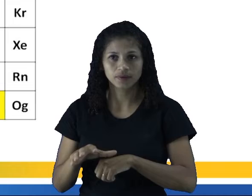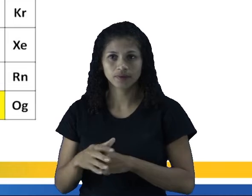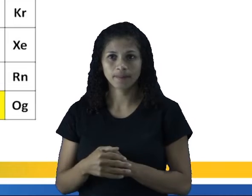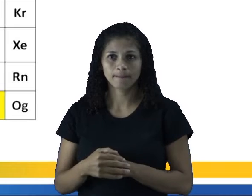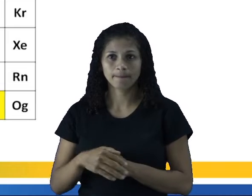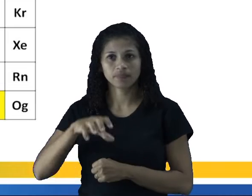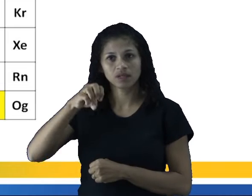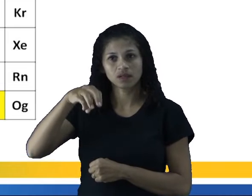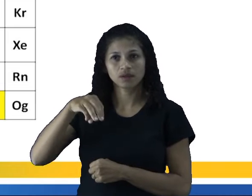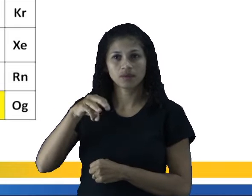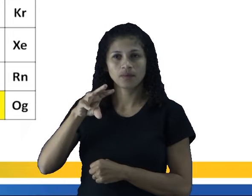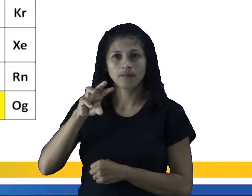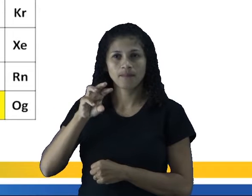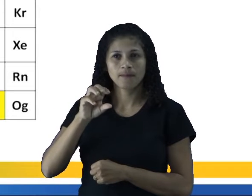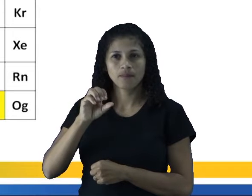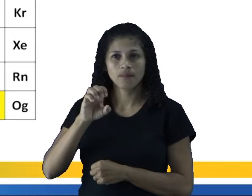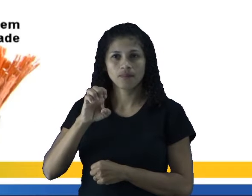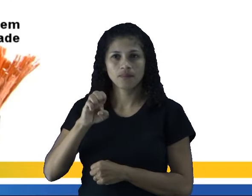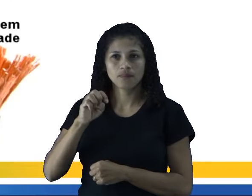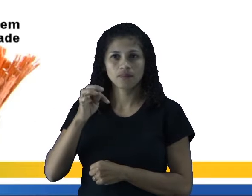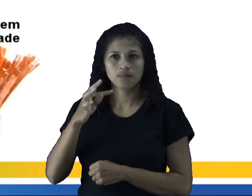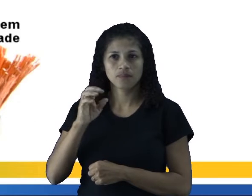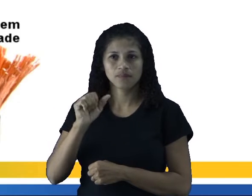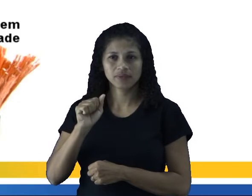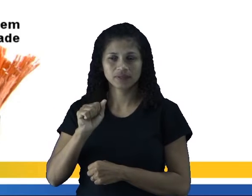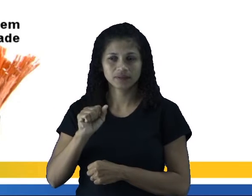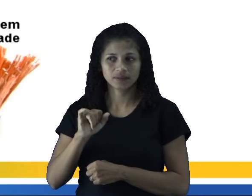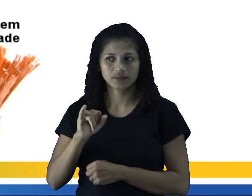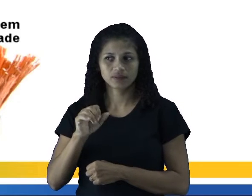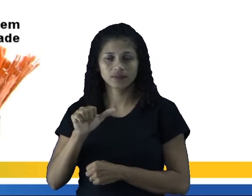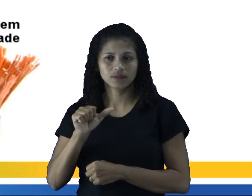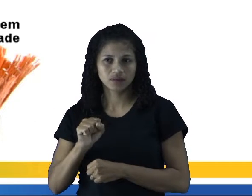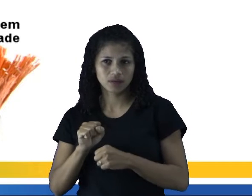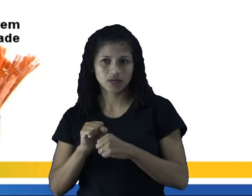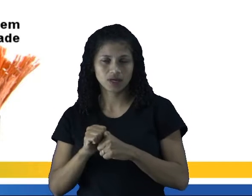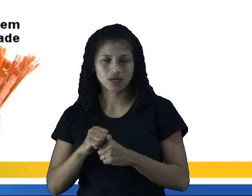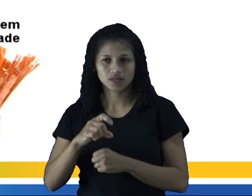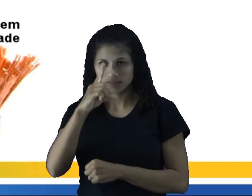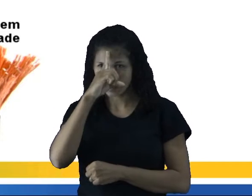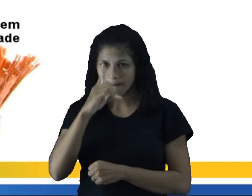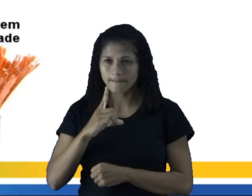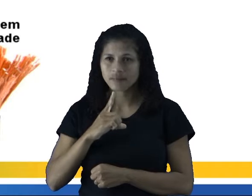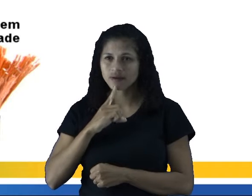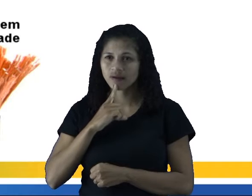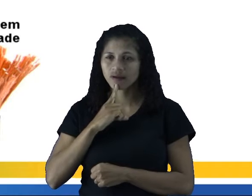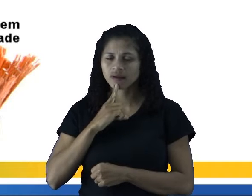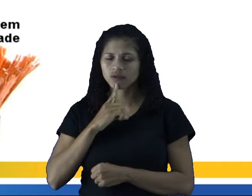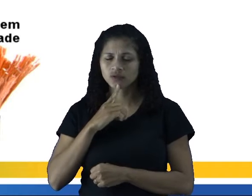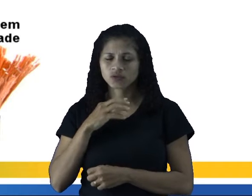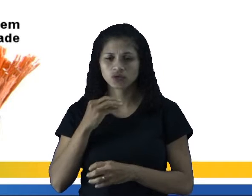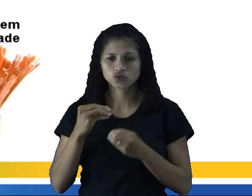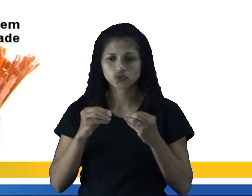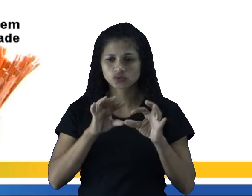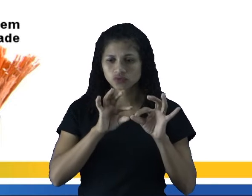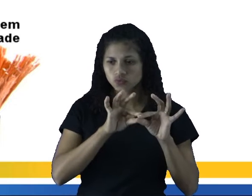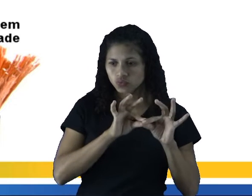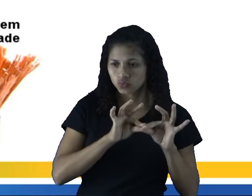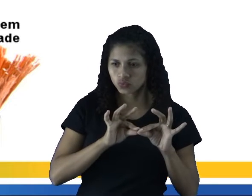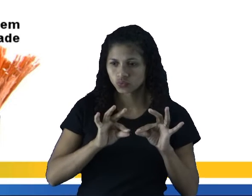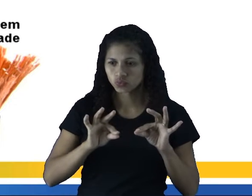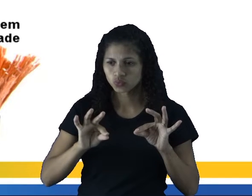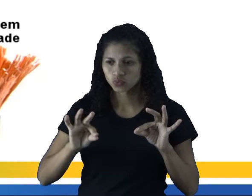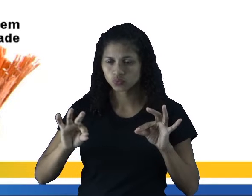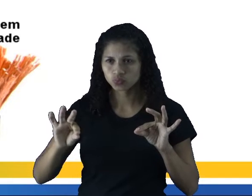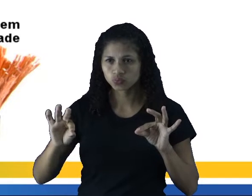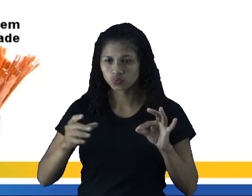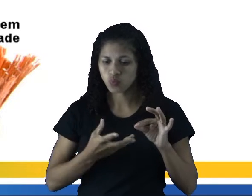esses que estão aqui em amarelo. E quais são as características que os metais possuem? Então, os metais, eles conseguem conduzir bem ali o